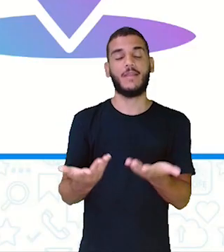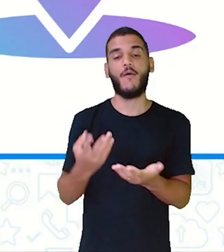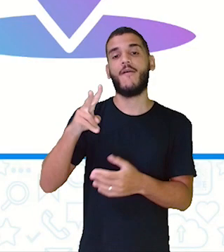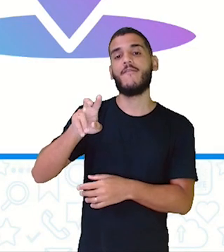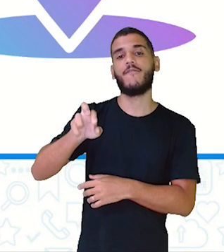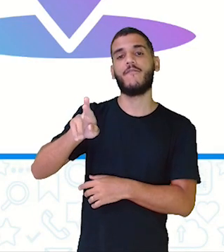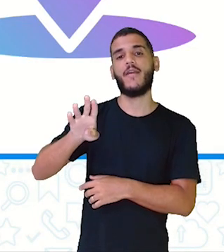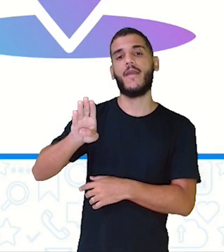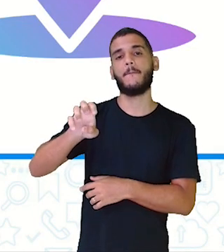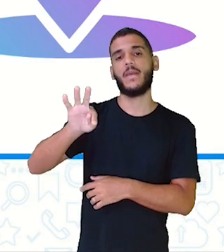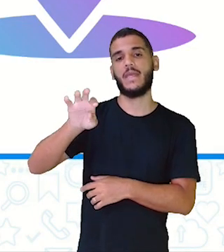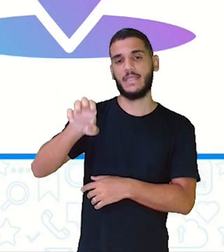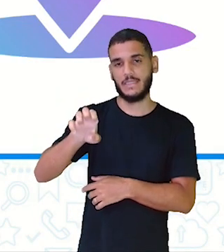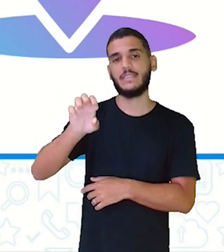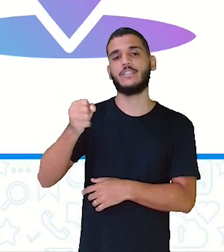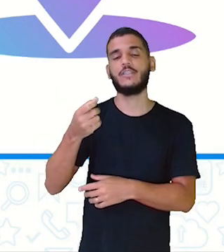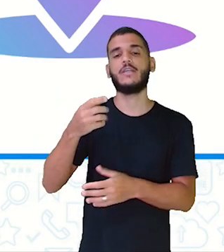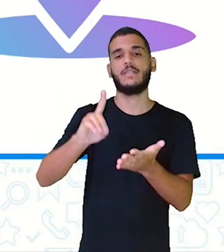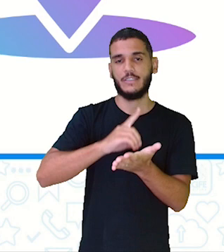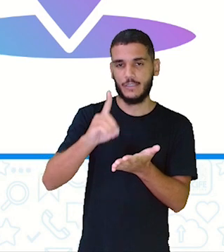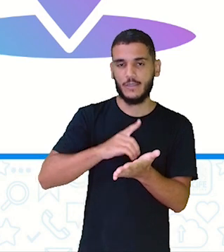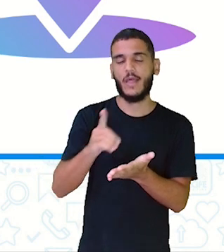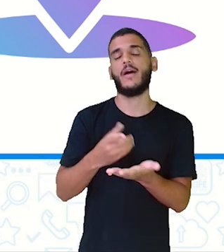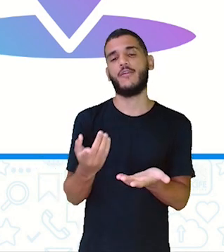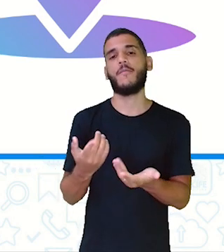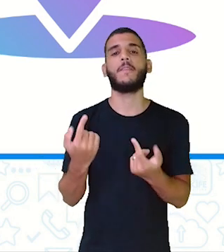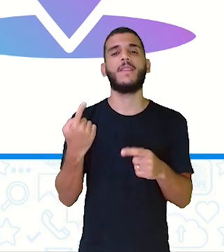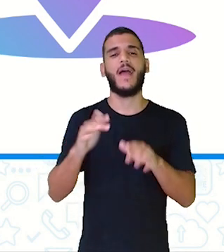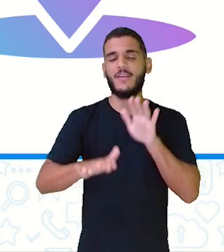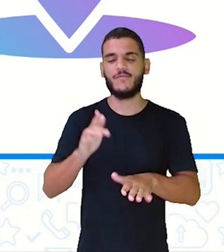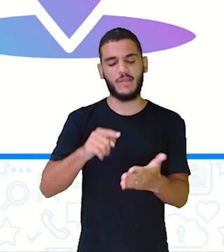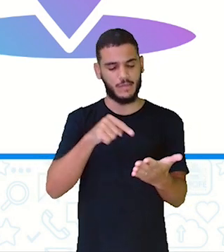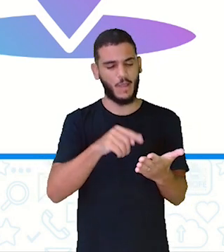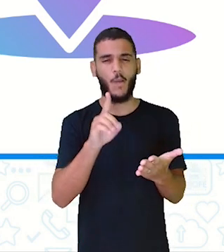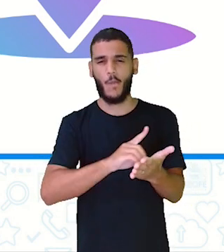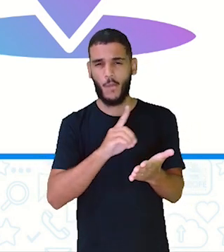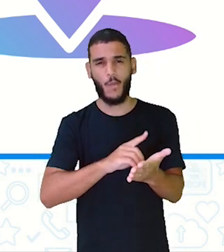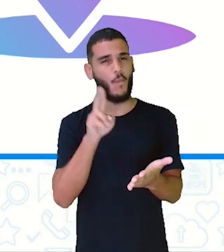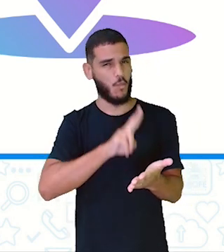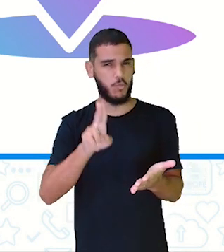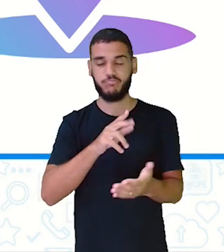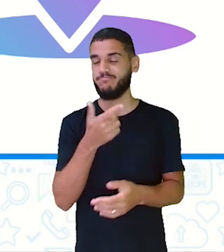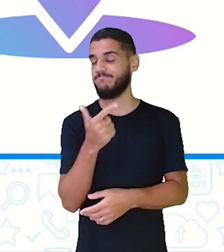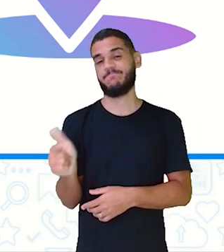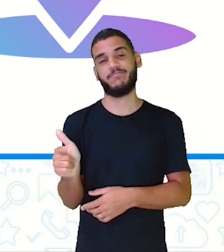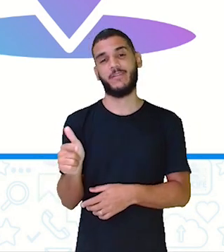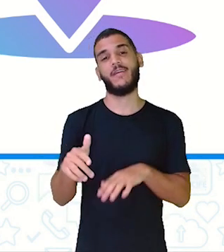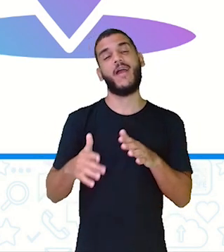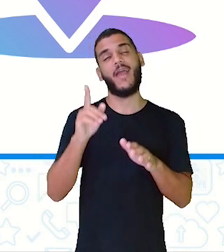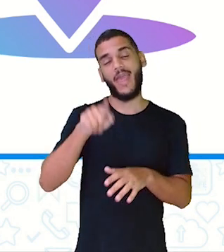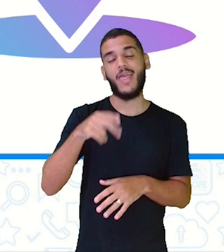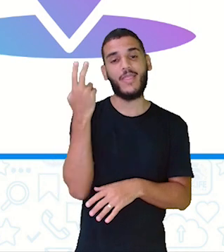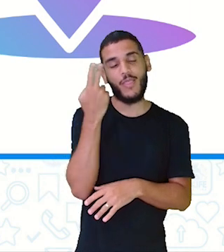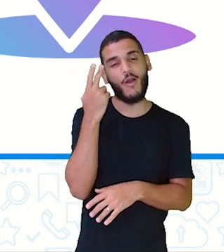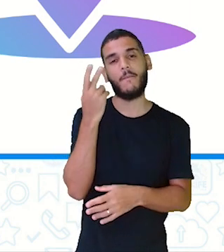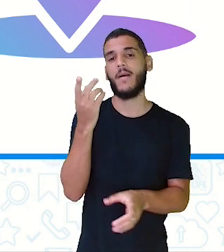dicionário são outros exemplos. Dicionários aí também não tão mais comuns e muito mais práticos de